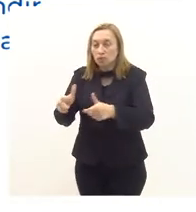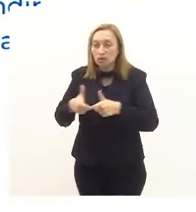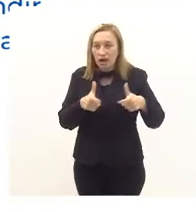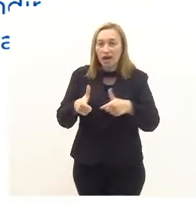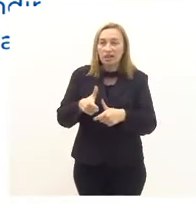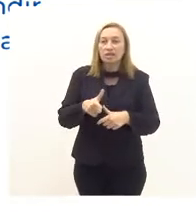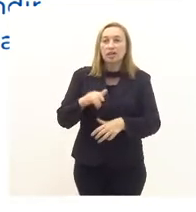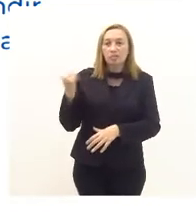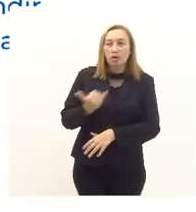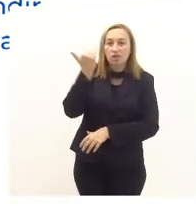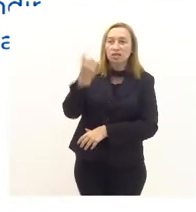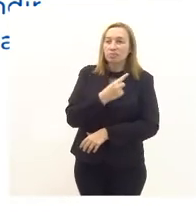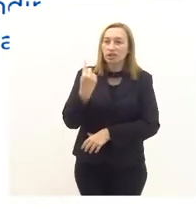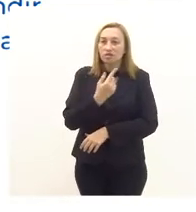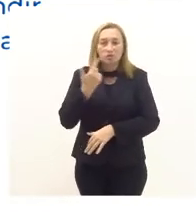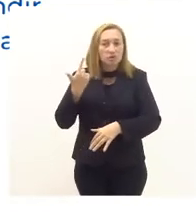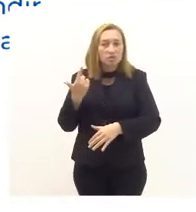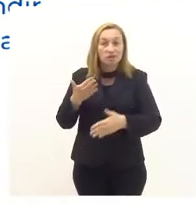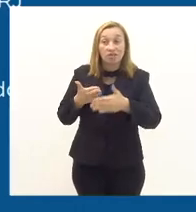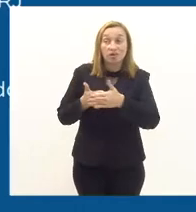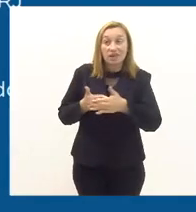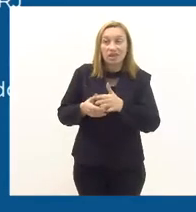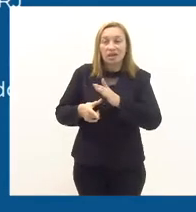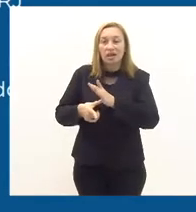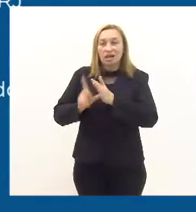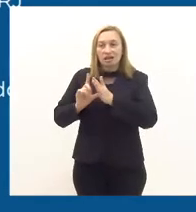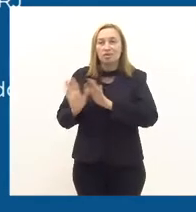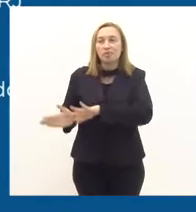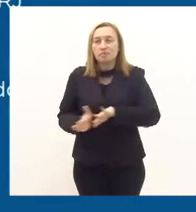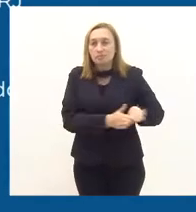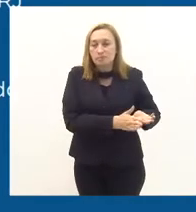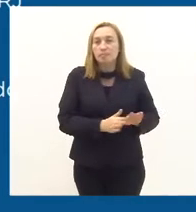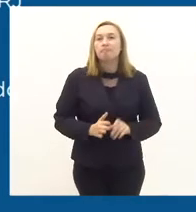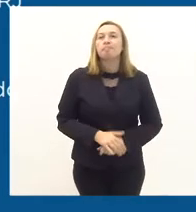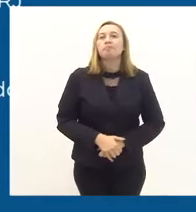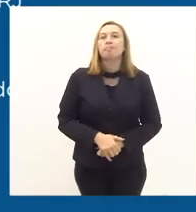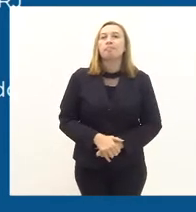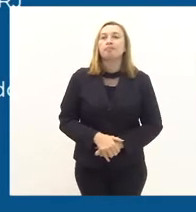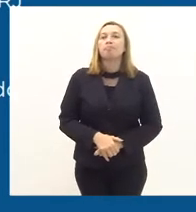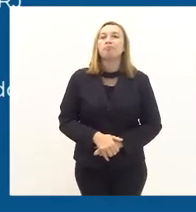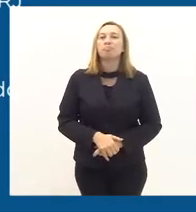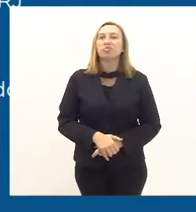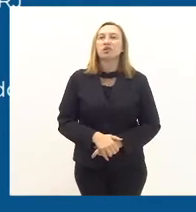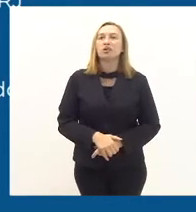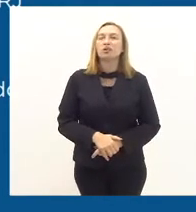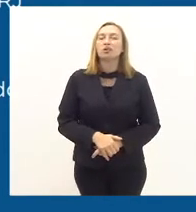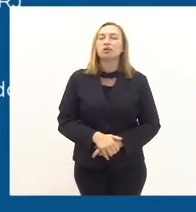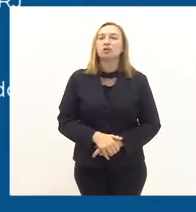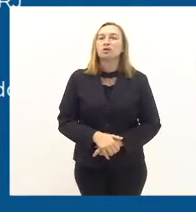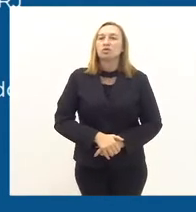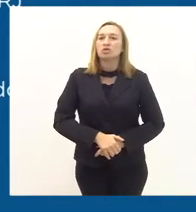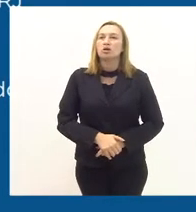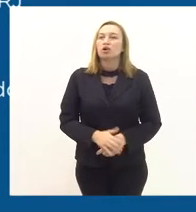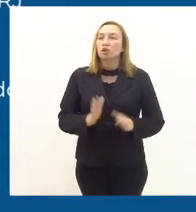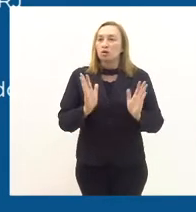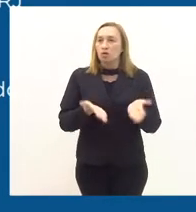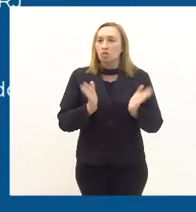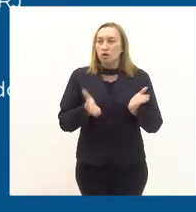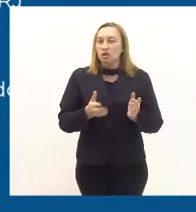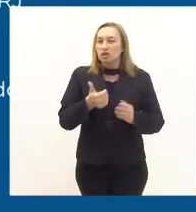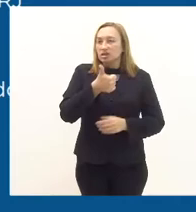importante para a gente, que a gente não conseguia chegar. Pode passar. Ali estão os equipamentos, hoje